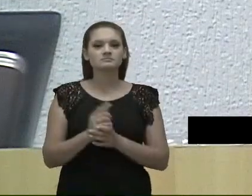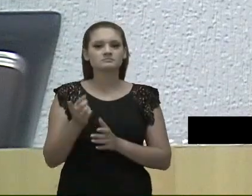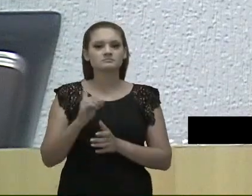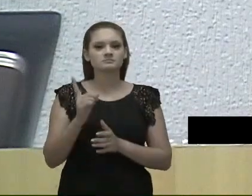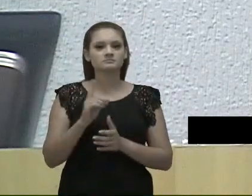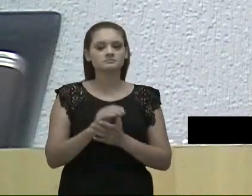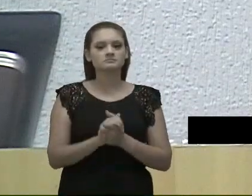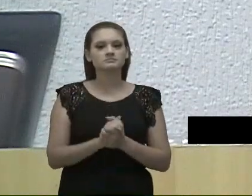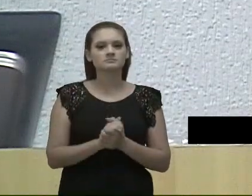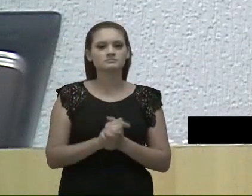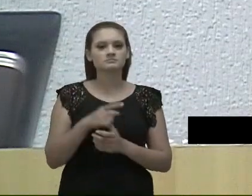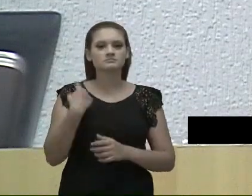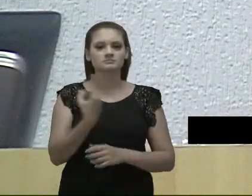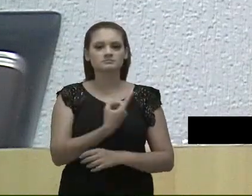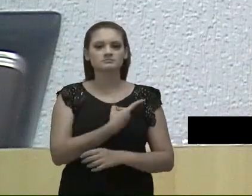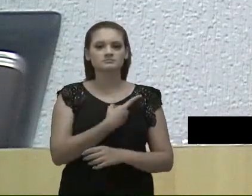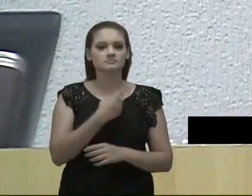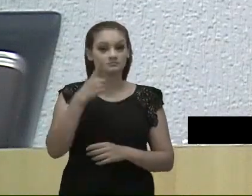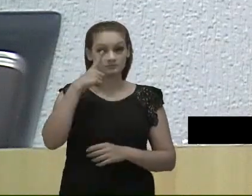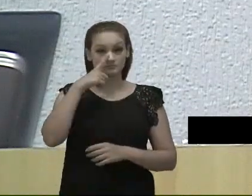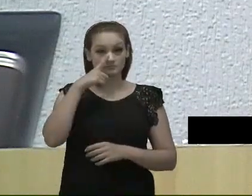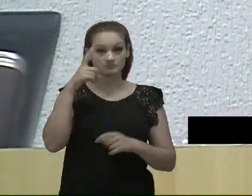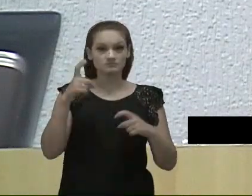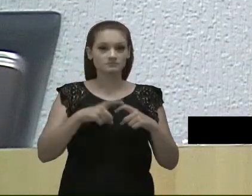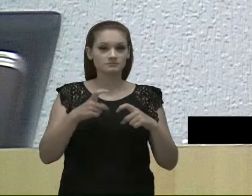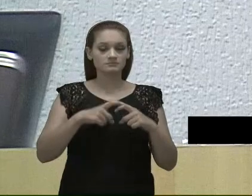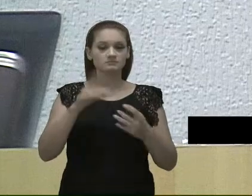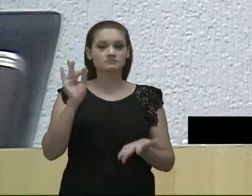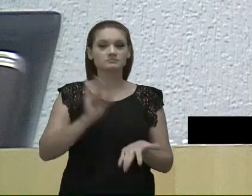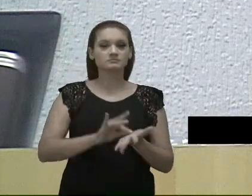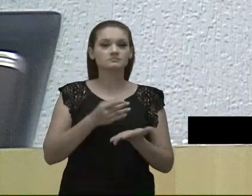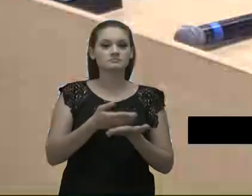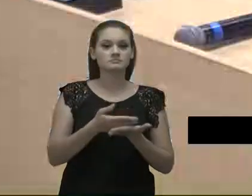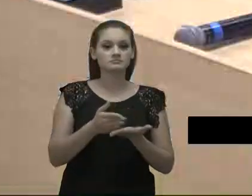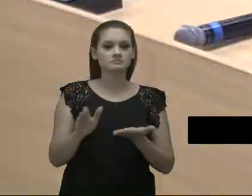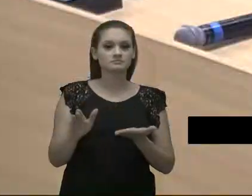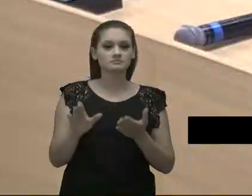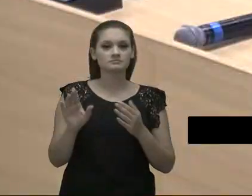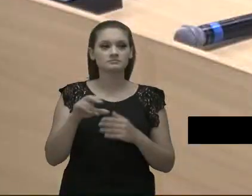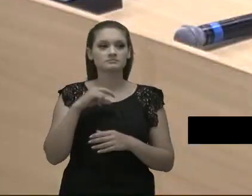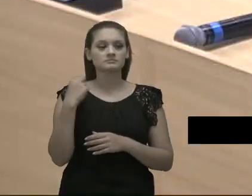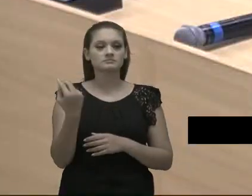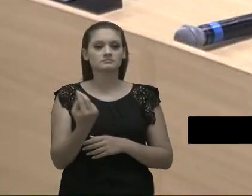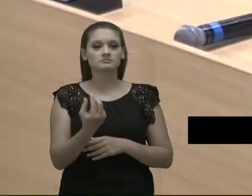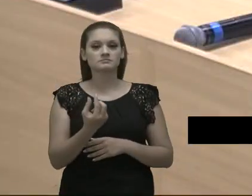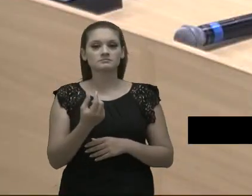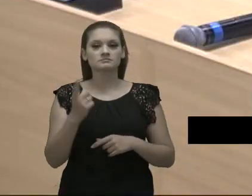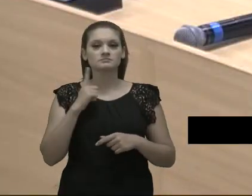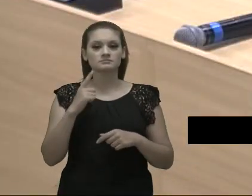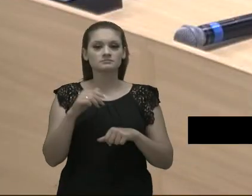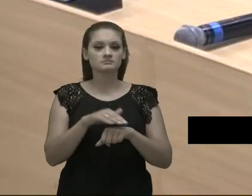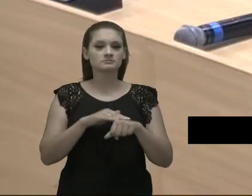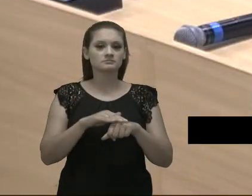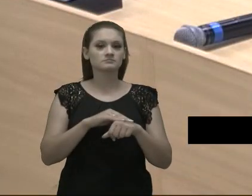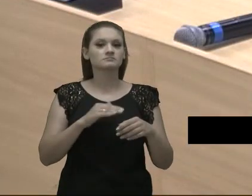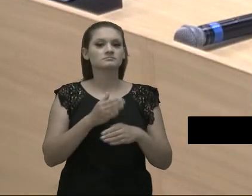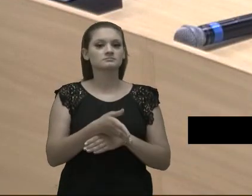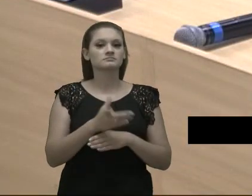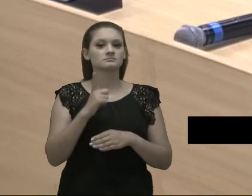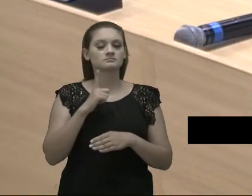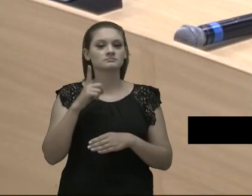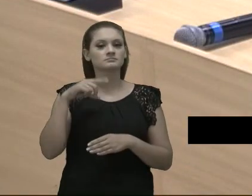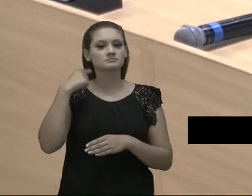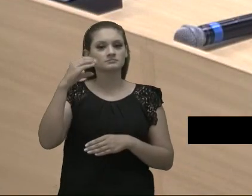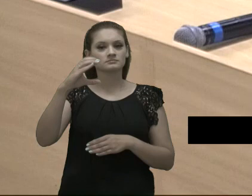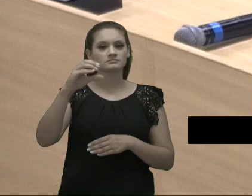ou seja, estamos então correndo o risco dos médicos realmente saírem. Ou há uma conversa interna entre vocês? Então, para isso eu tenho o Dr. Cauê,